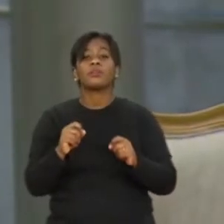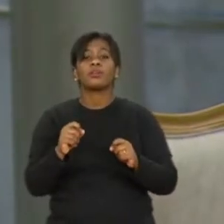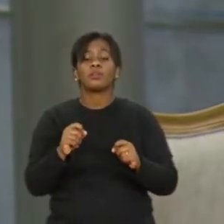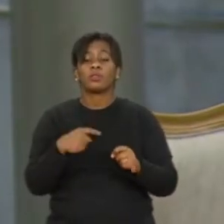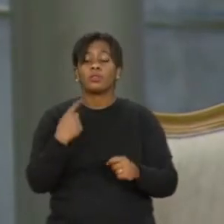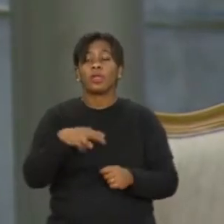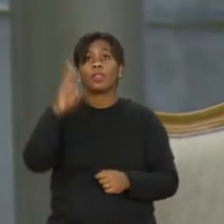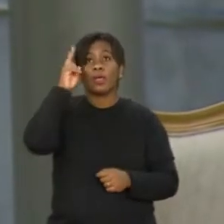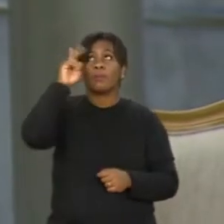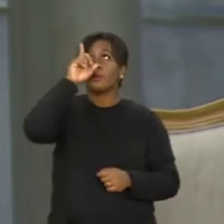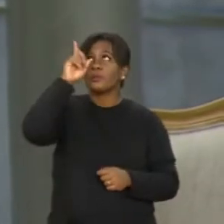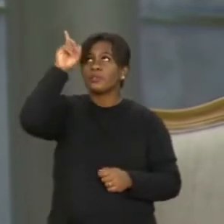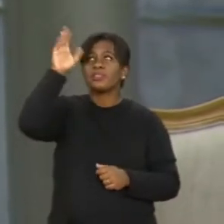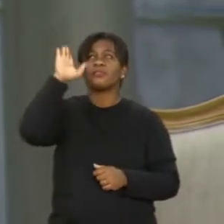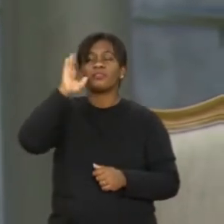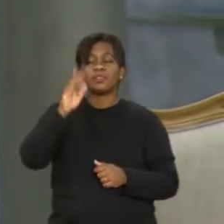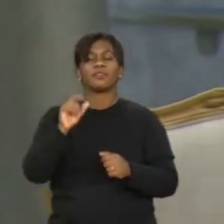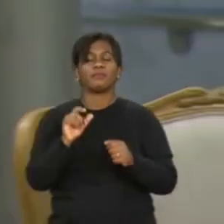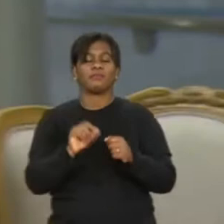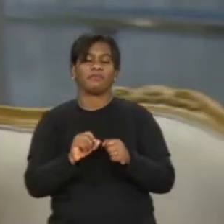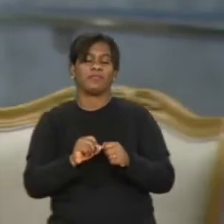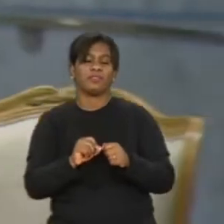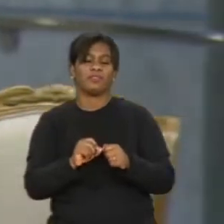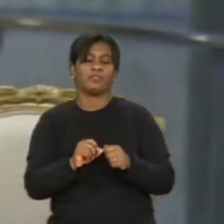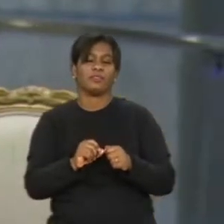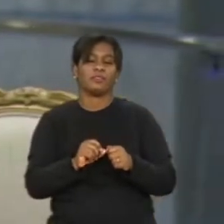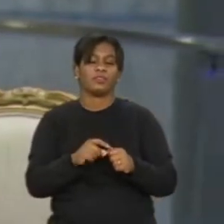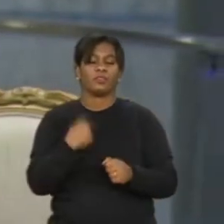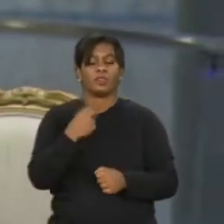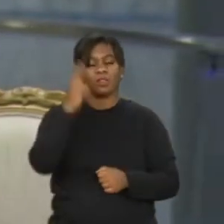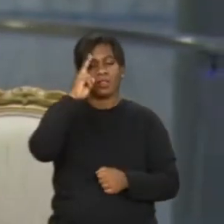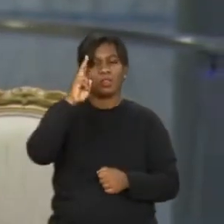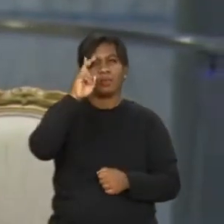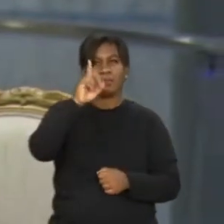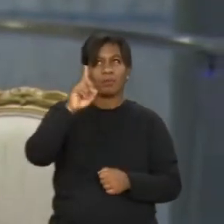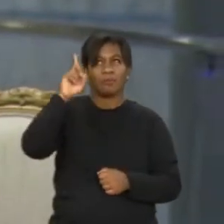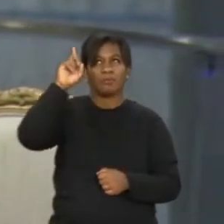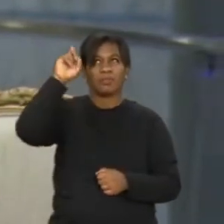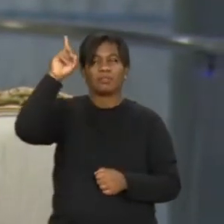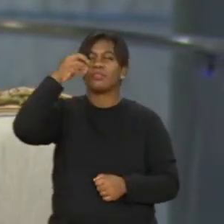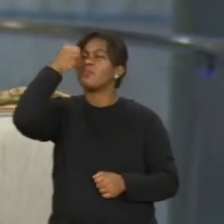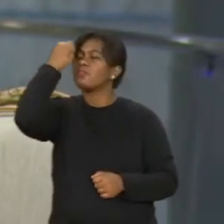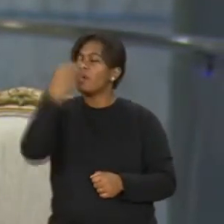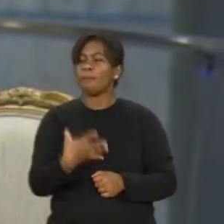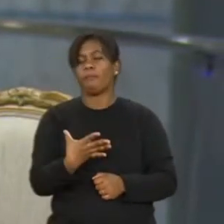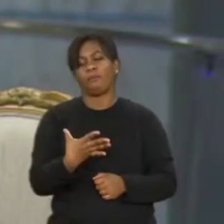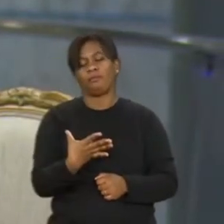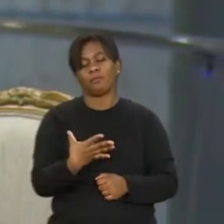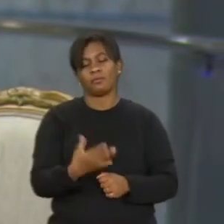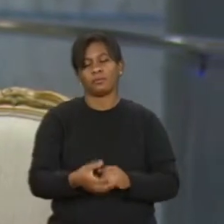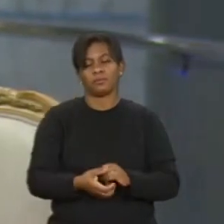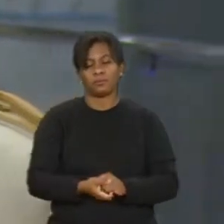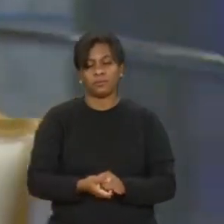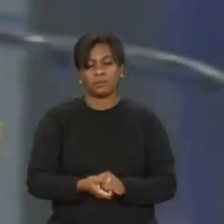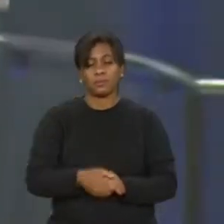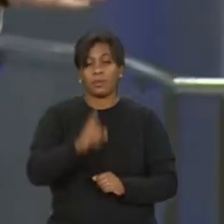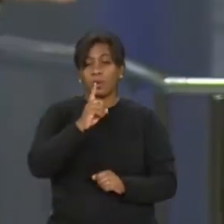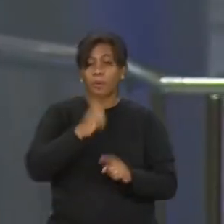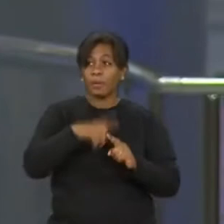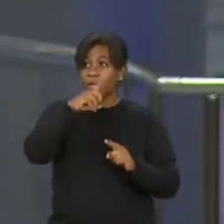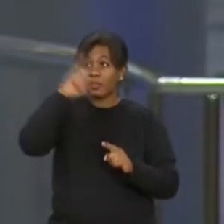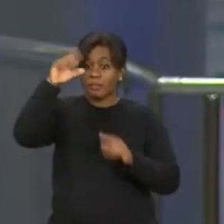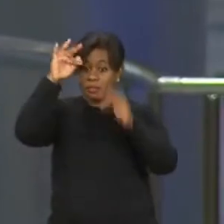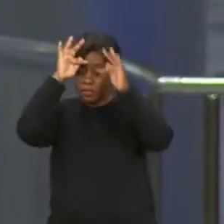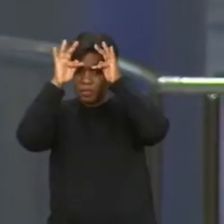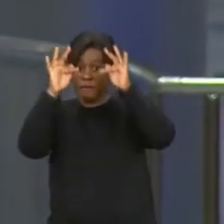Deus já fez. Que mais nós lembramos do caráter de Deus. Porque Deus é fiel, Ele